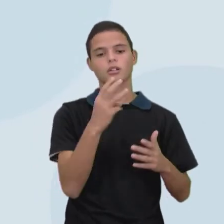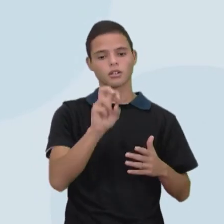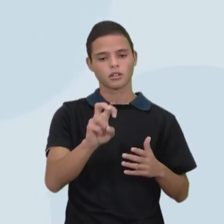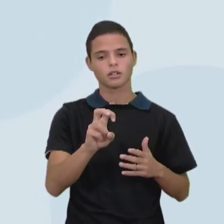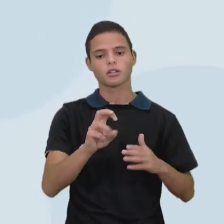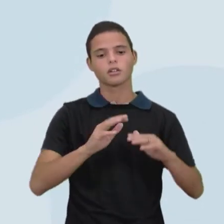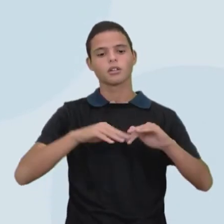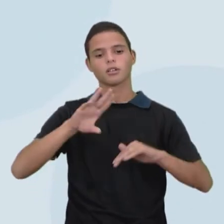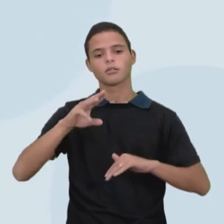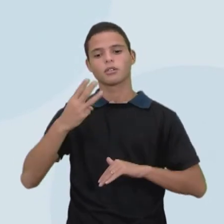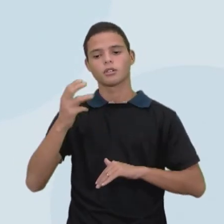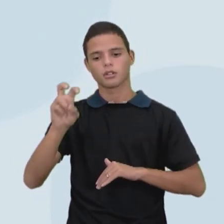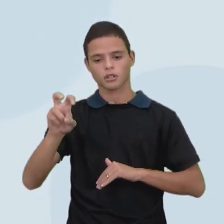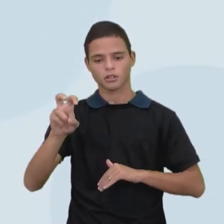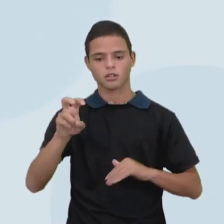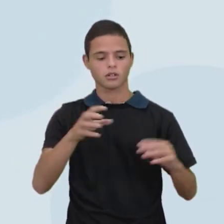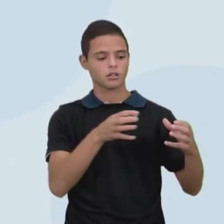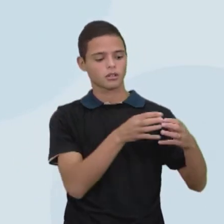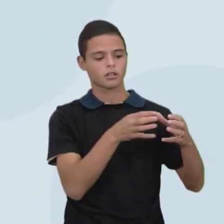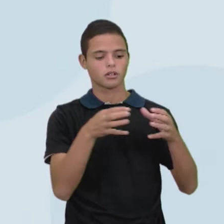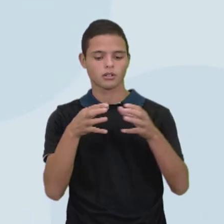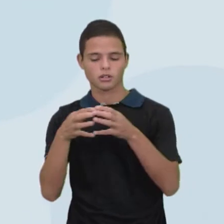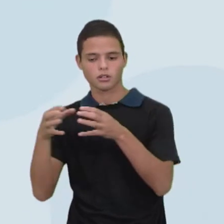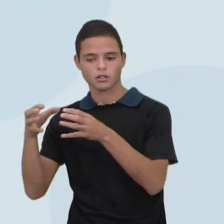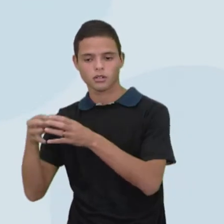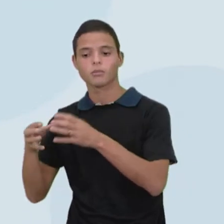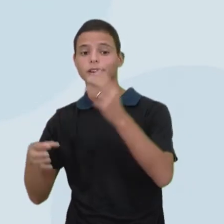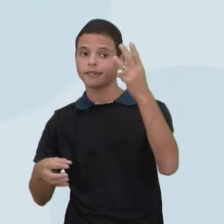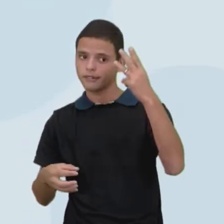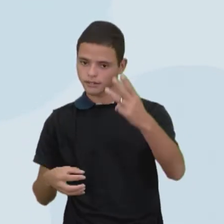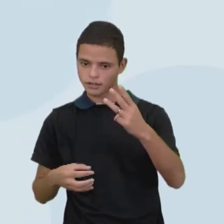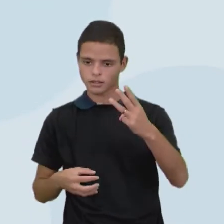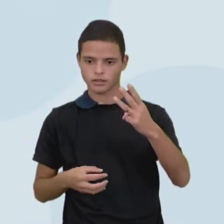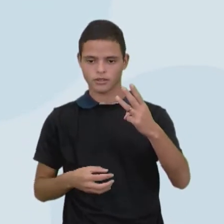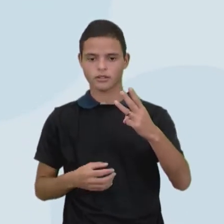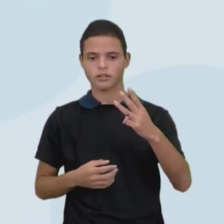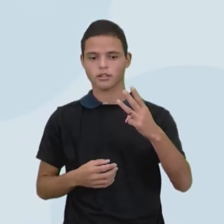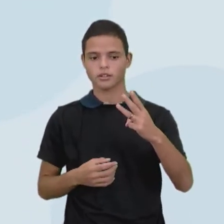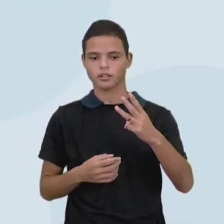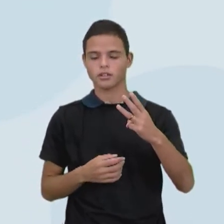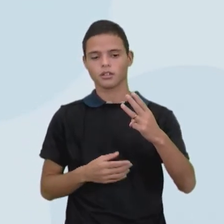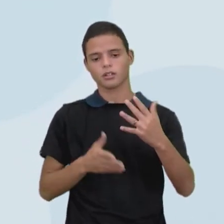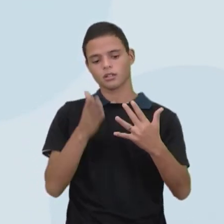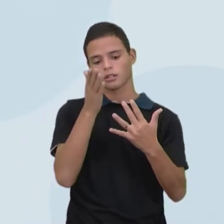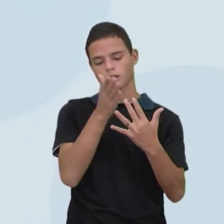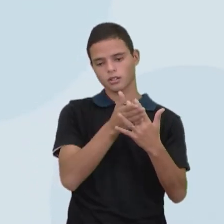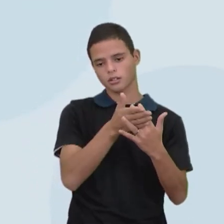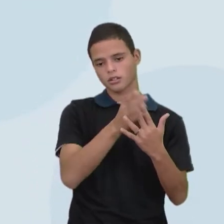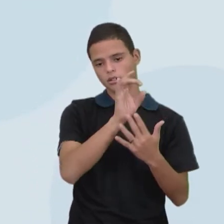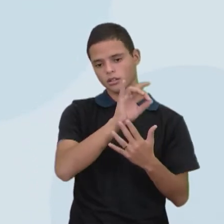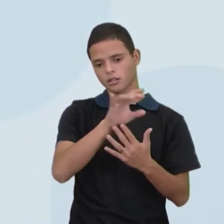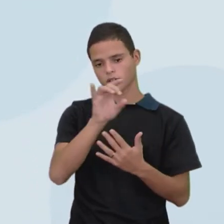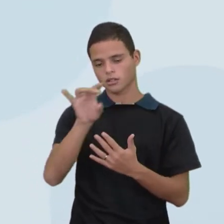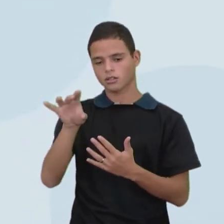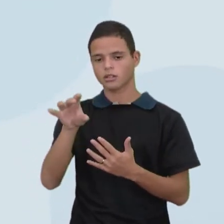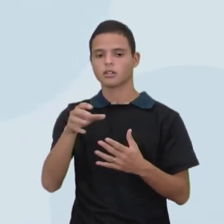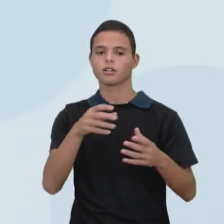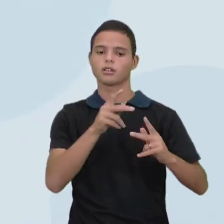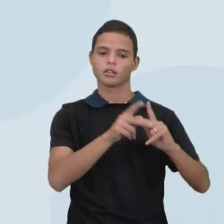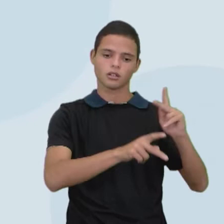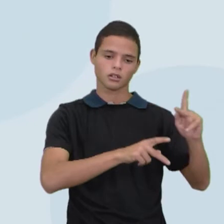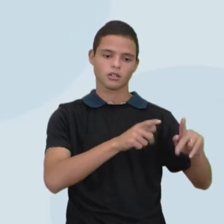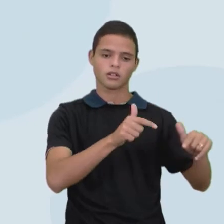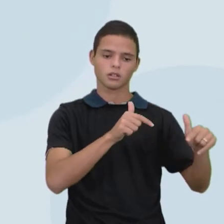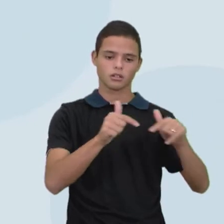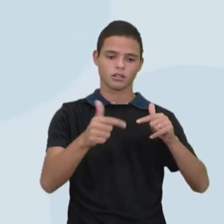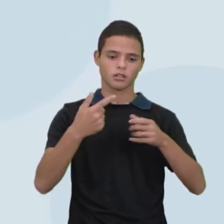acima de 35 anos. A gente tem 3 subgrupos aí. Então eu vou pegar o quê? Uma parte de cada um deles. Estão economicamente ativa, de certo